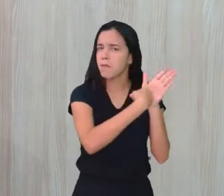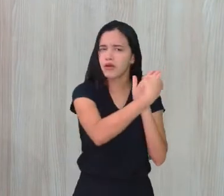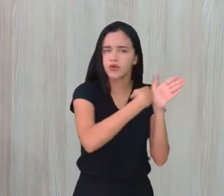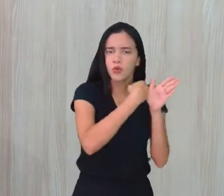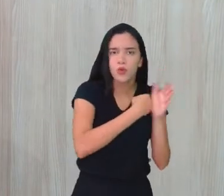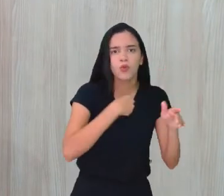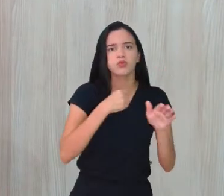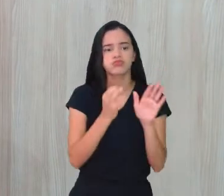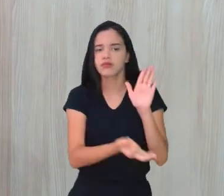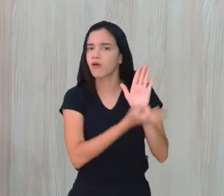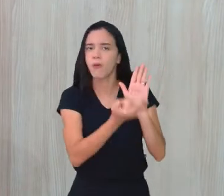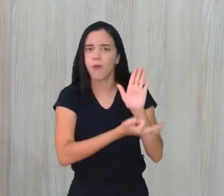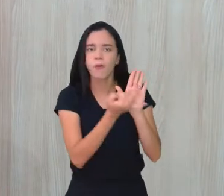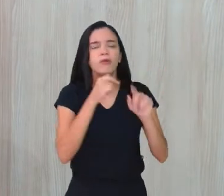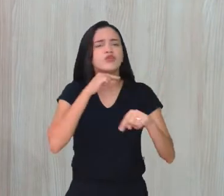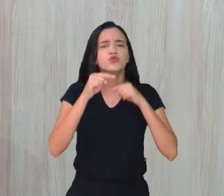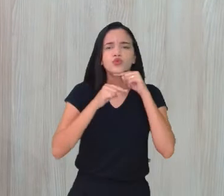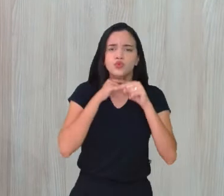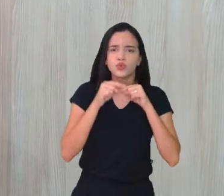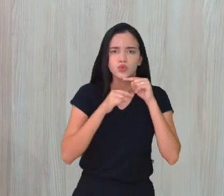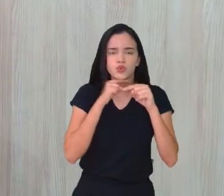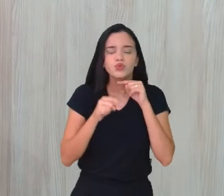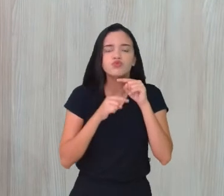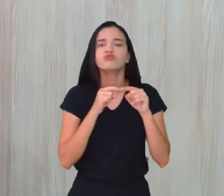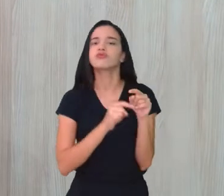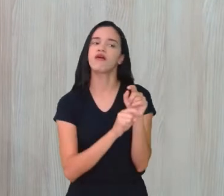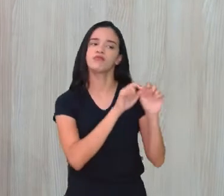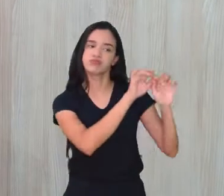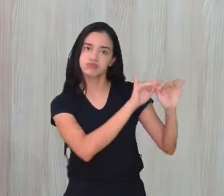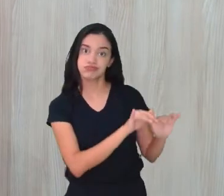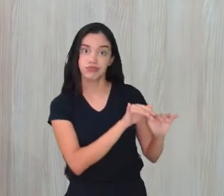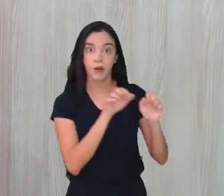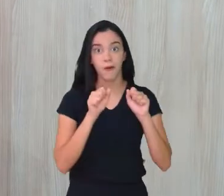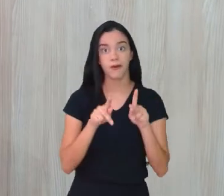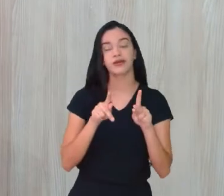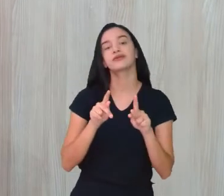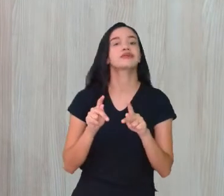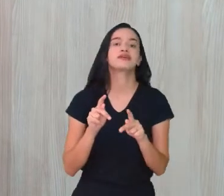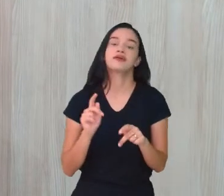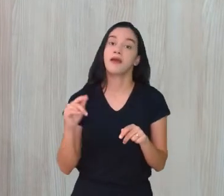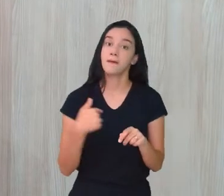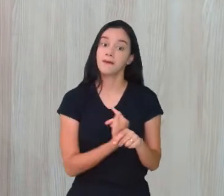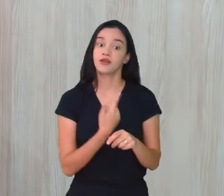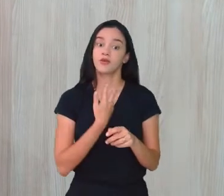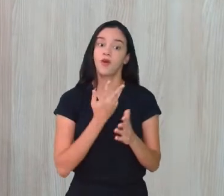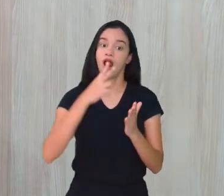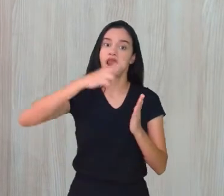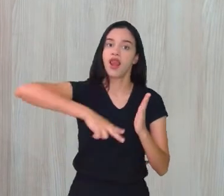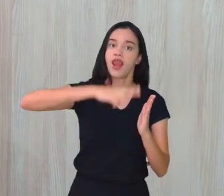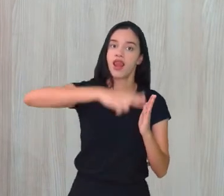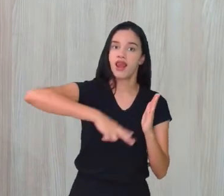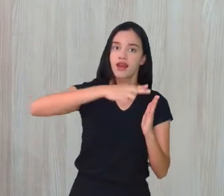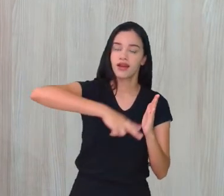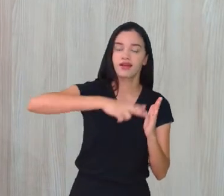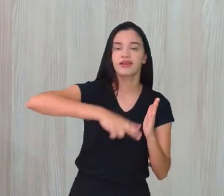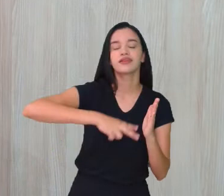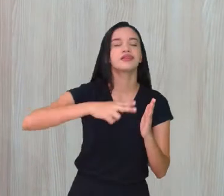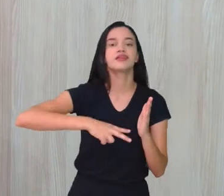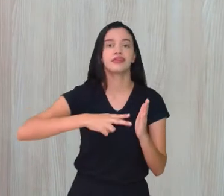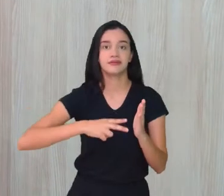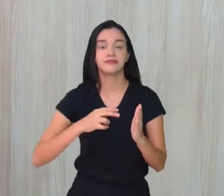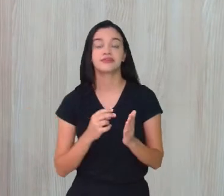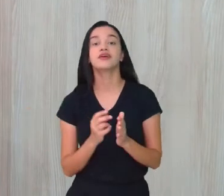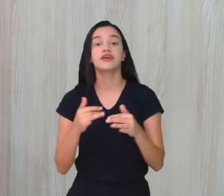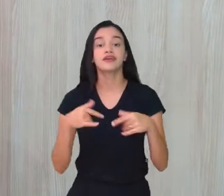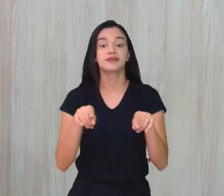pergunta, qualquer comentário, você deixa aqui no chat para que eu possa ler e passar aqui para o professor Gilson,